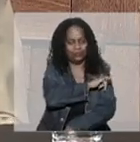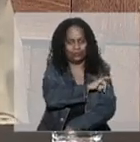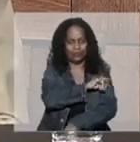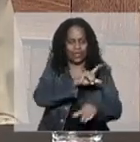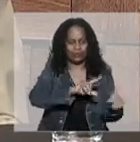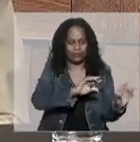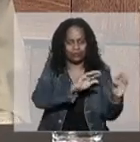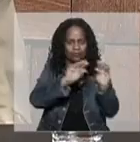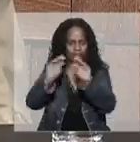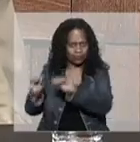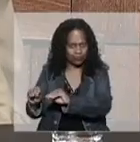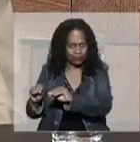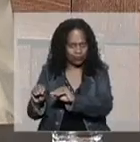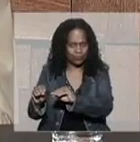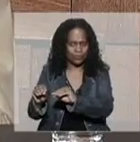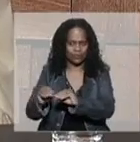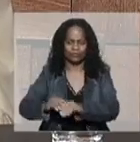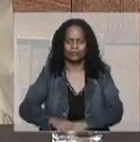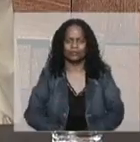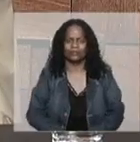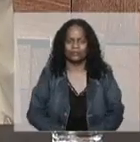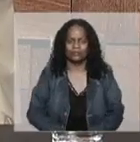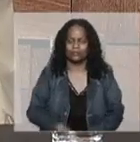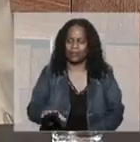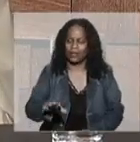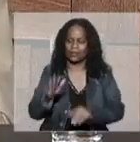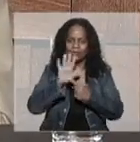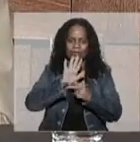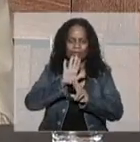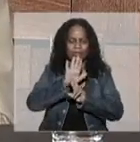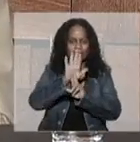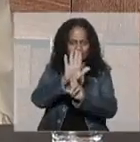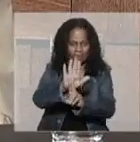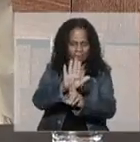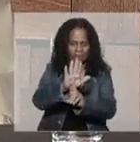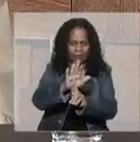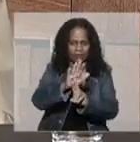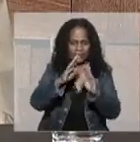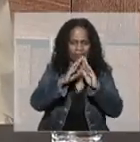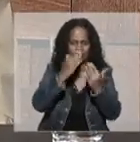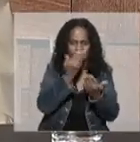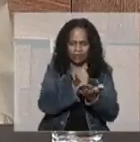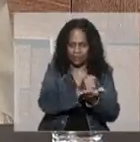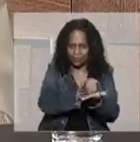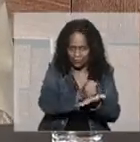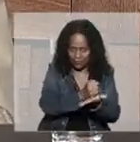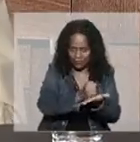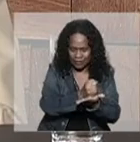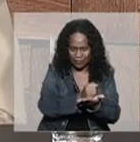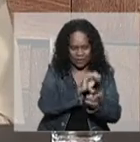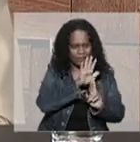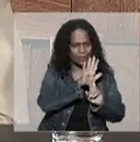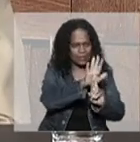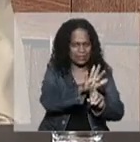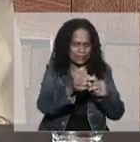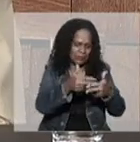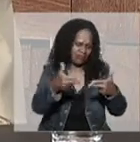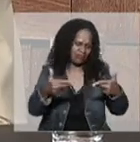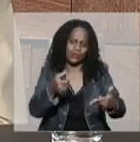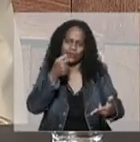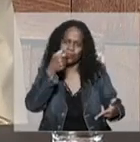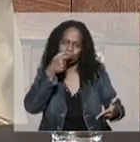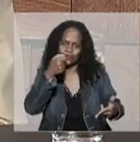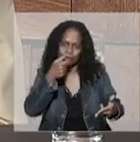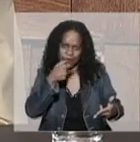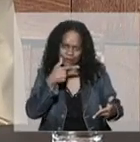ele saiu, foi ser aquelas representantes farmacêuticos, aqueles que Sei. vende, que né? apresentam os remédios Isso. e